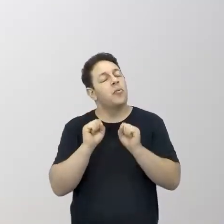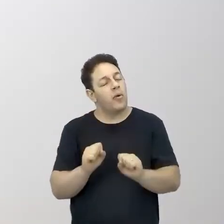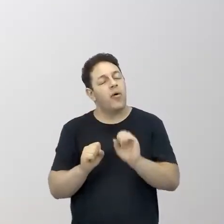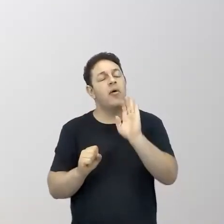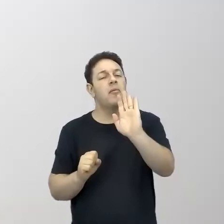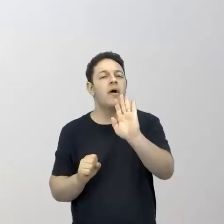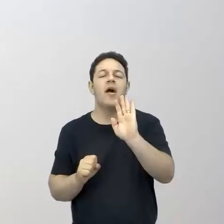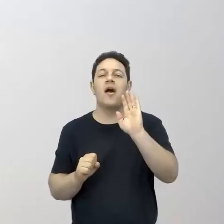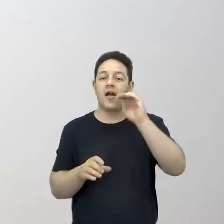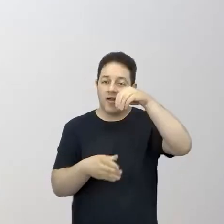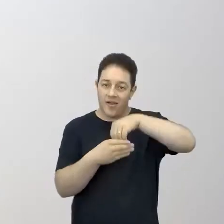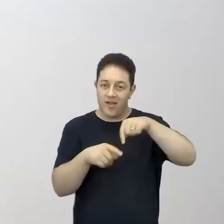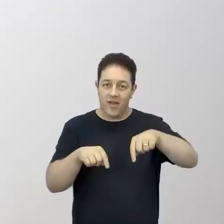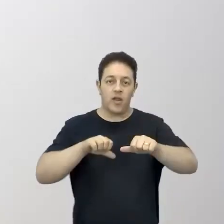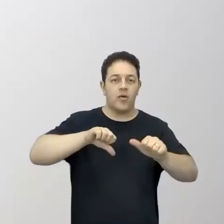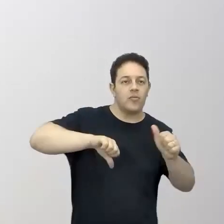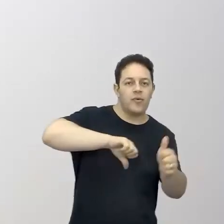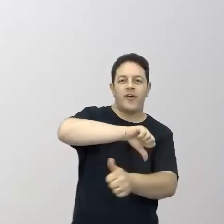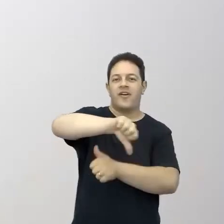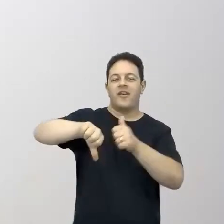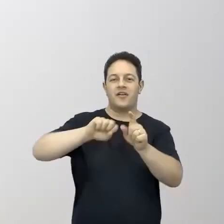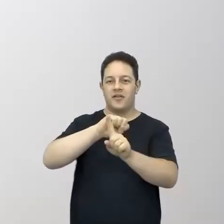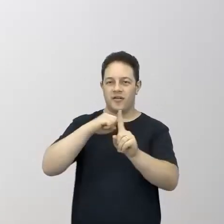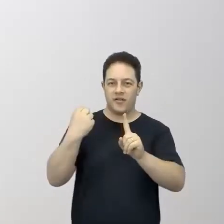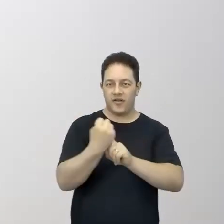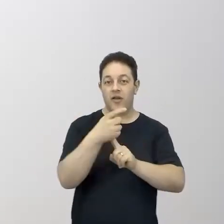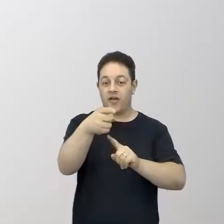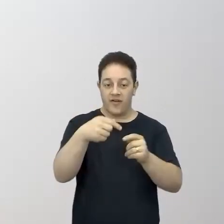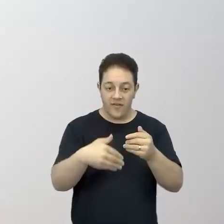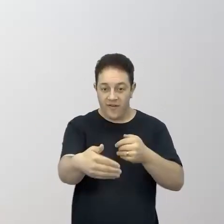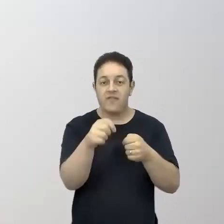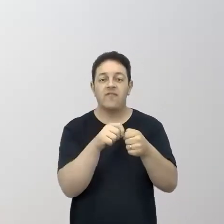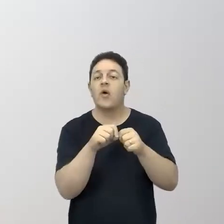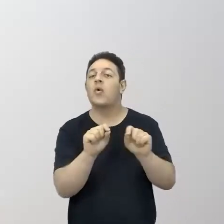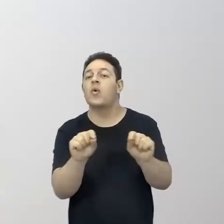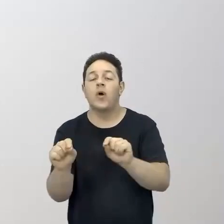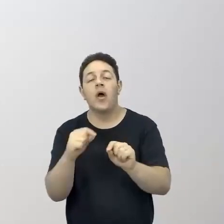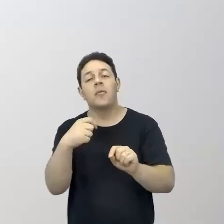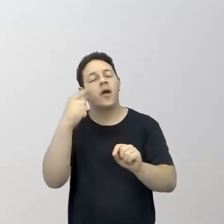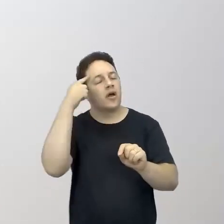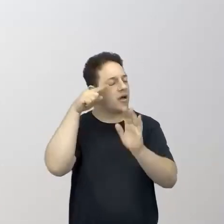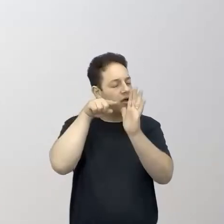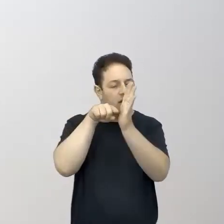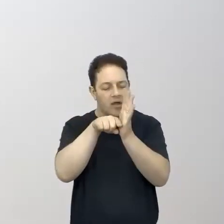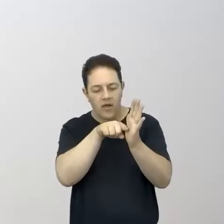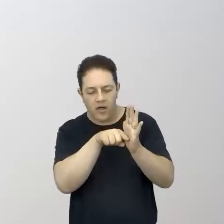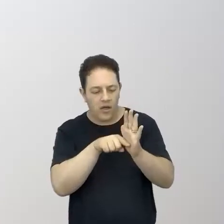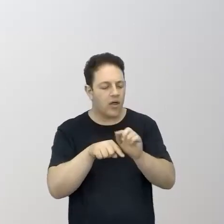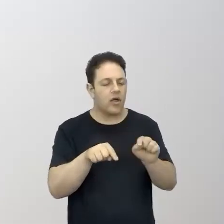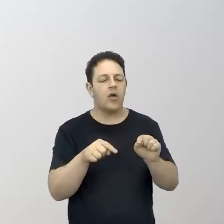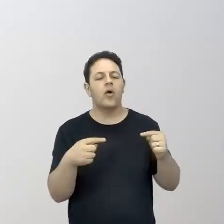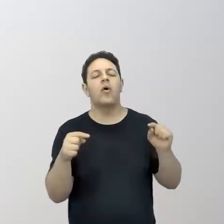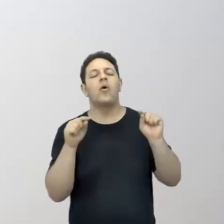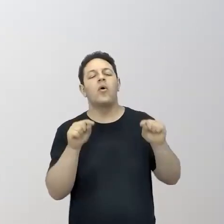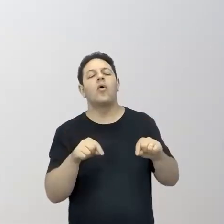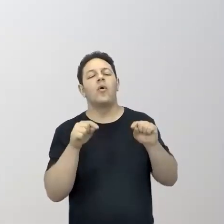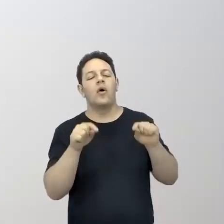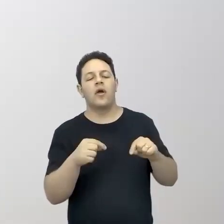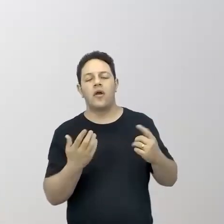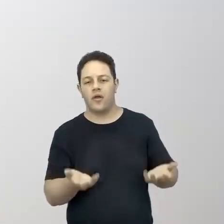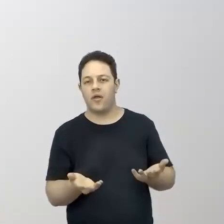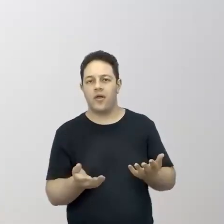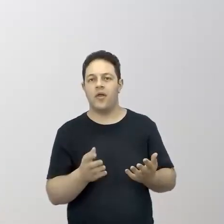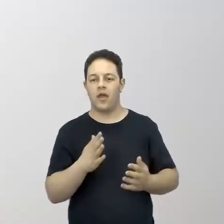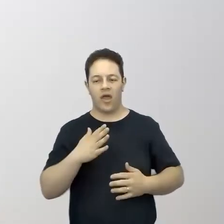de mudança social tem que ser analisado por aquilo que o objeto é, e não pelo